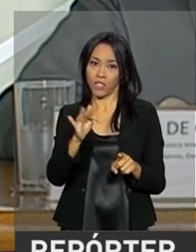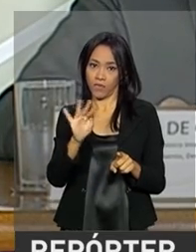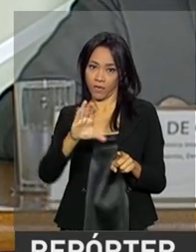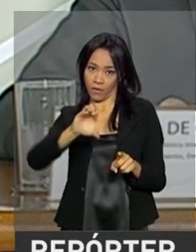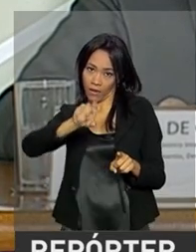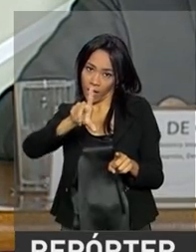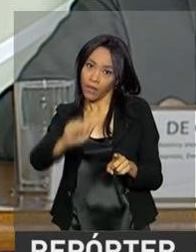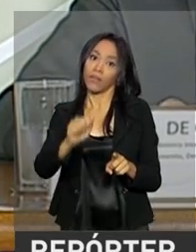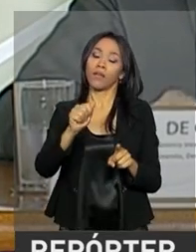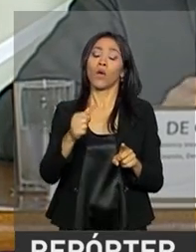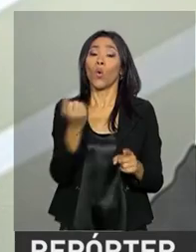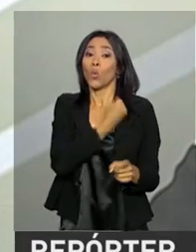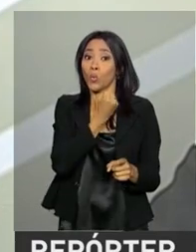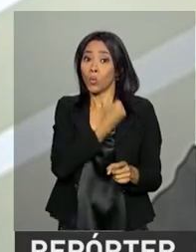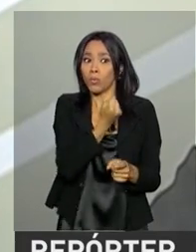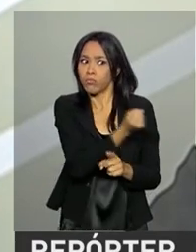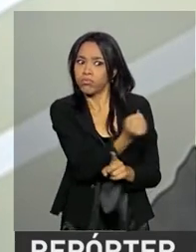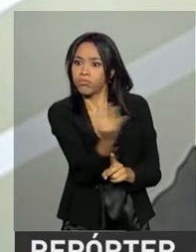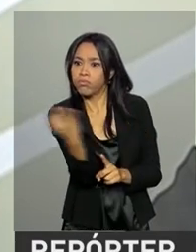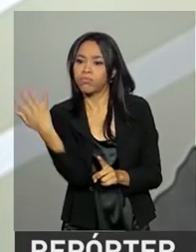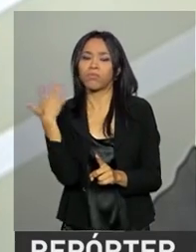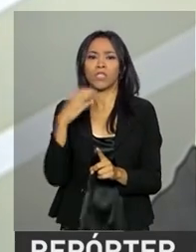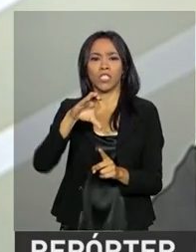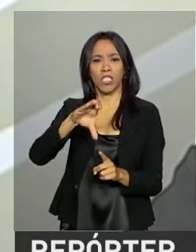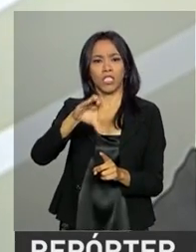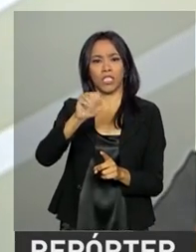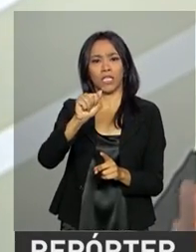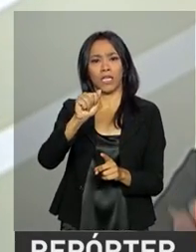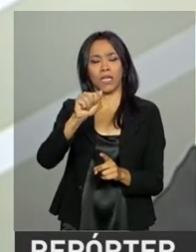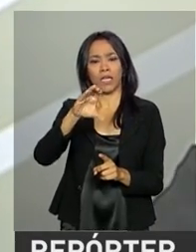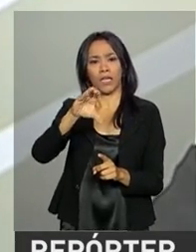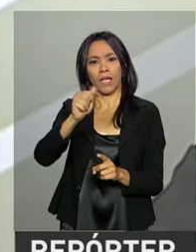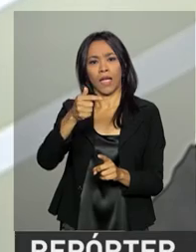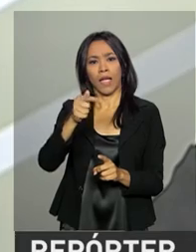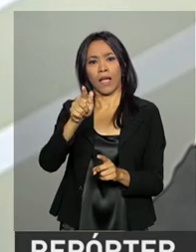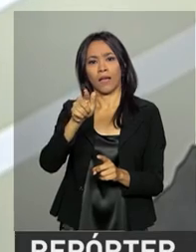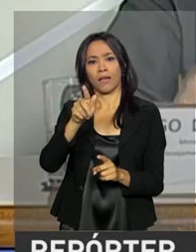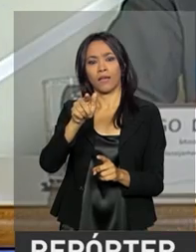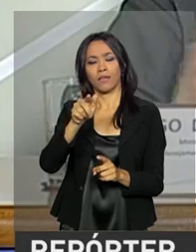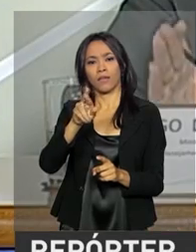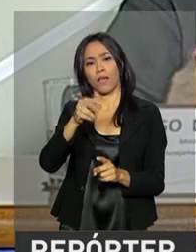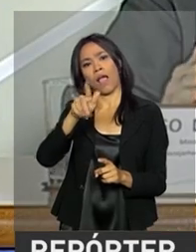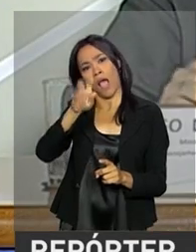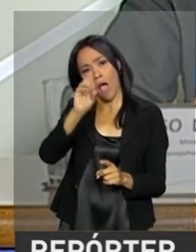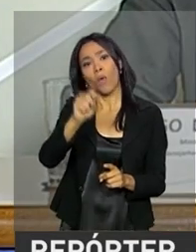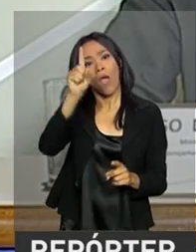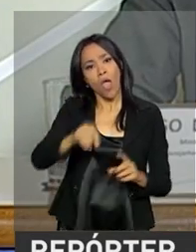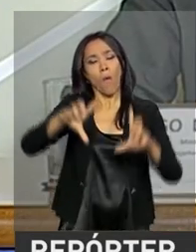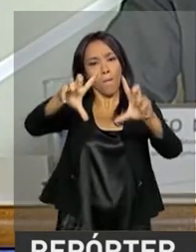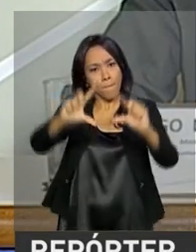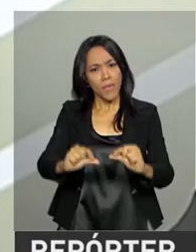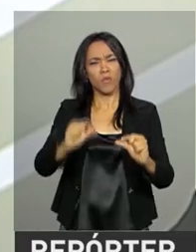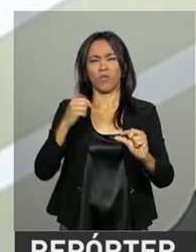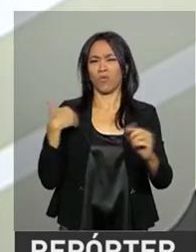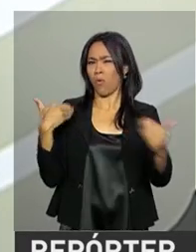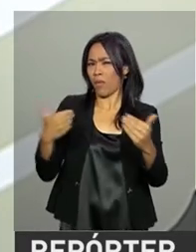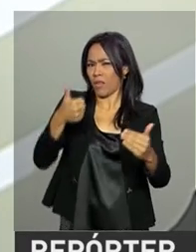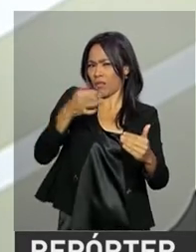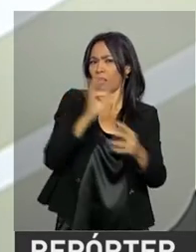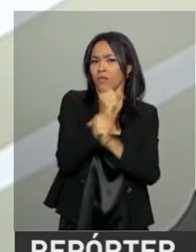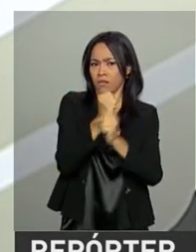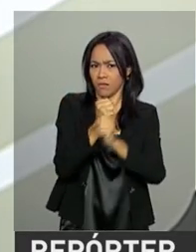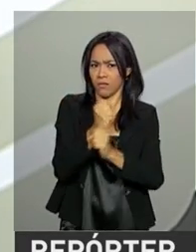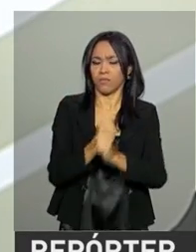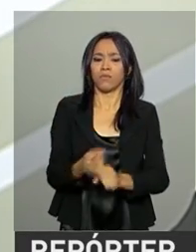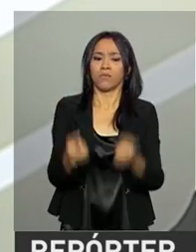o número de cargos comissionados ocupados é o menor da administração pública federal em mais de 10 anos. A